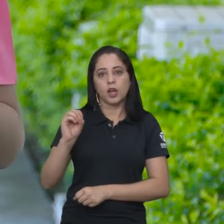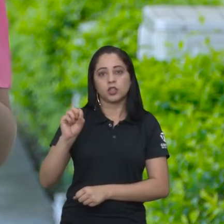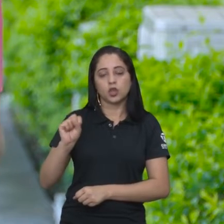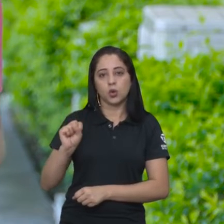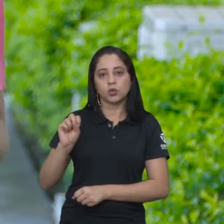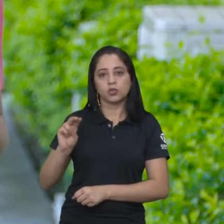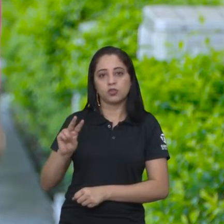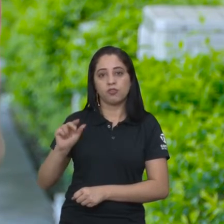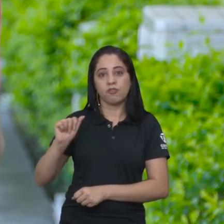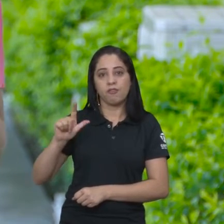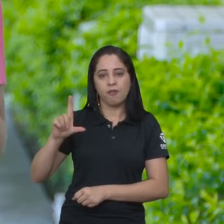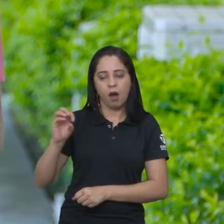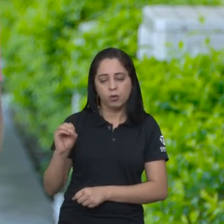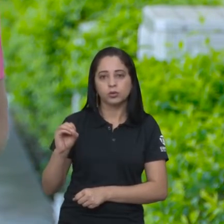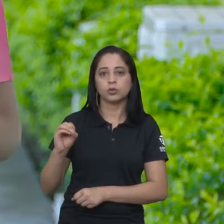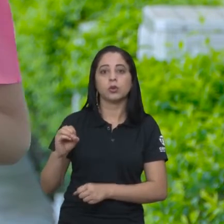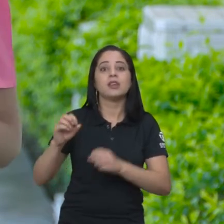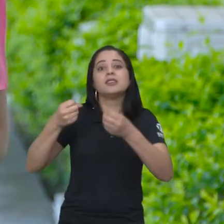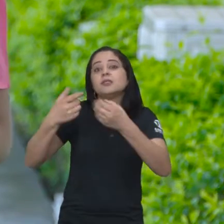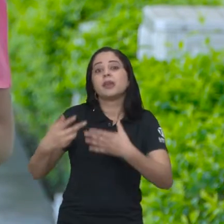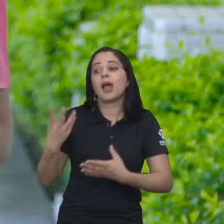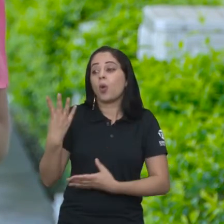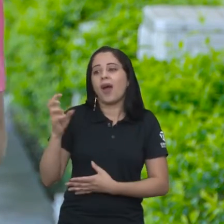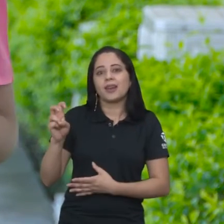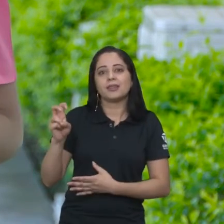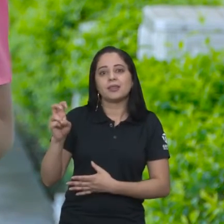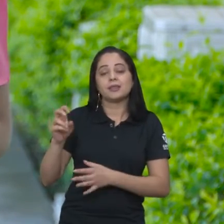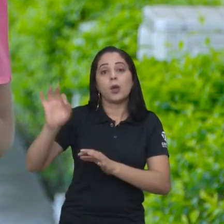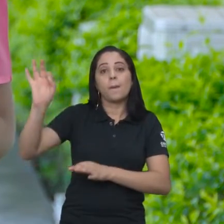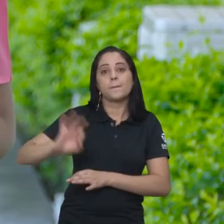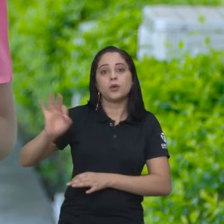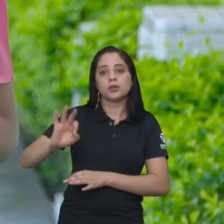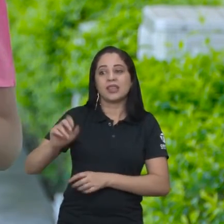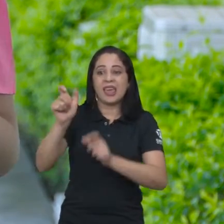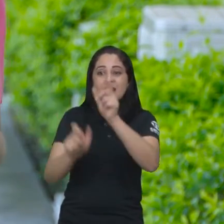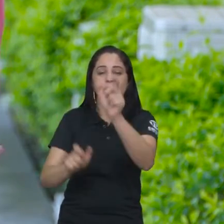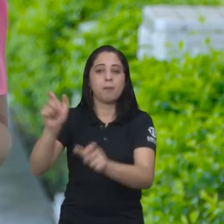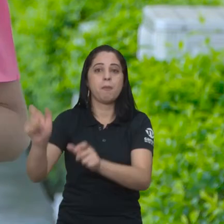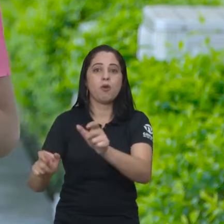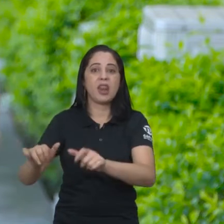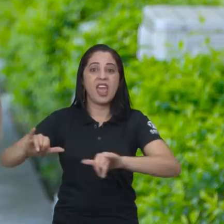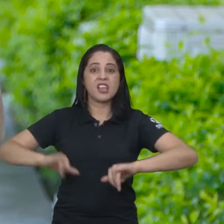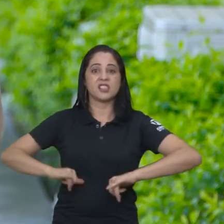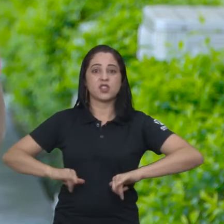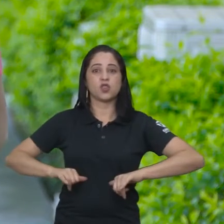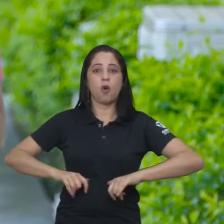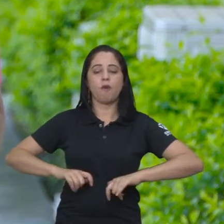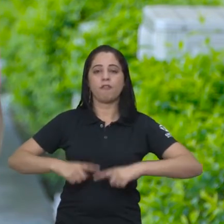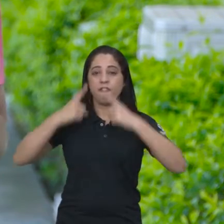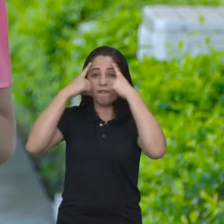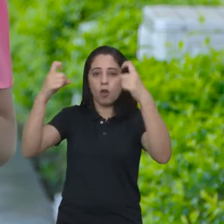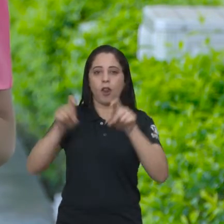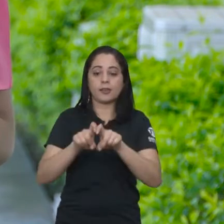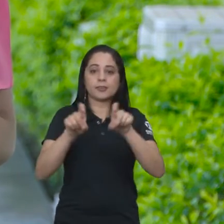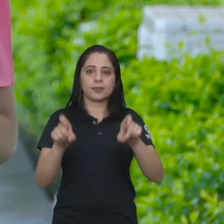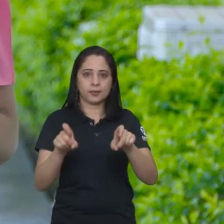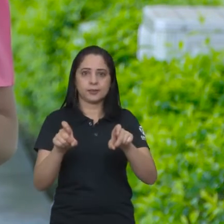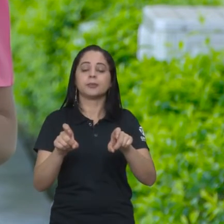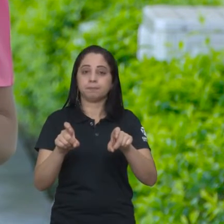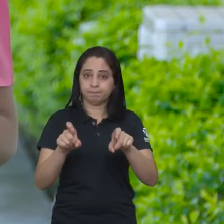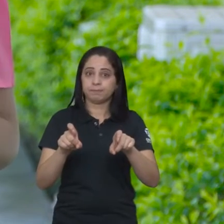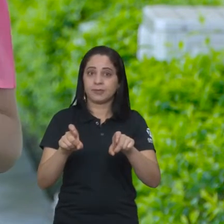menos 45% das mulheres já foram vítimas de violência obstétrica no SUS. Essa mesma